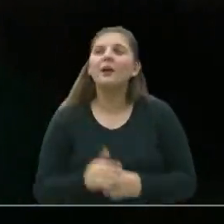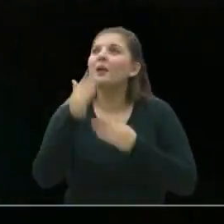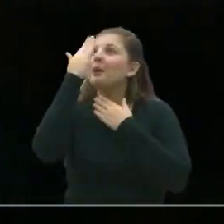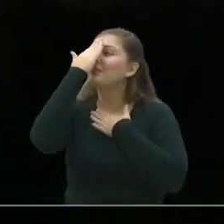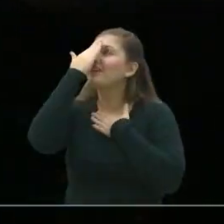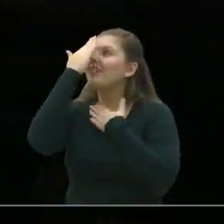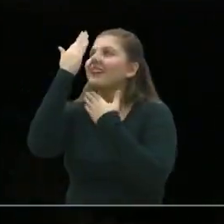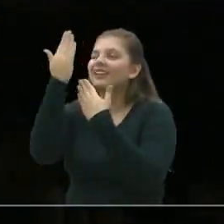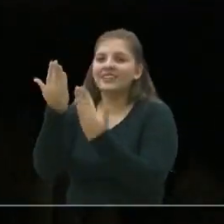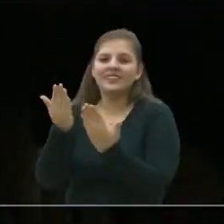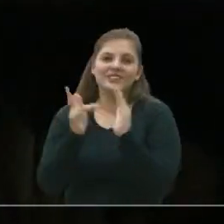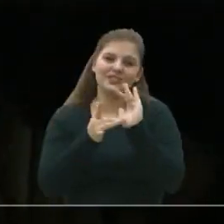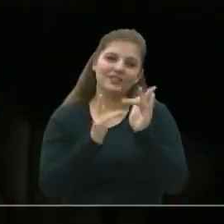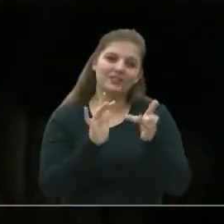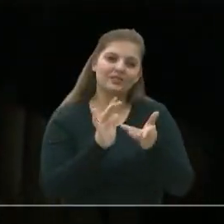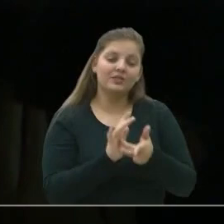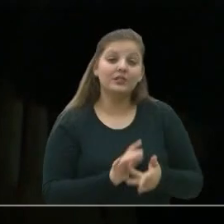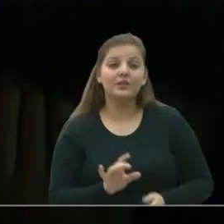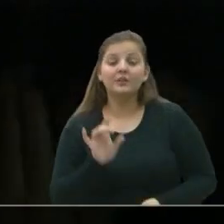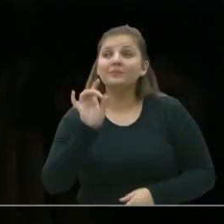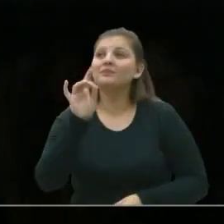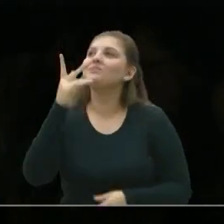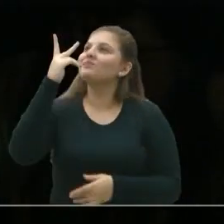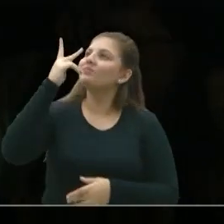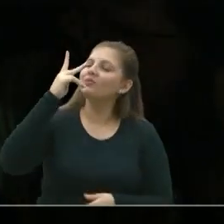Obrigada, Jesus. Só em Ti